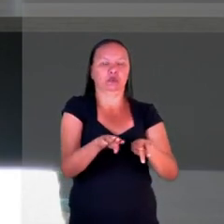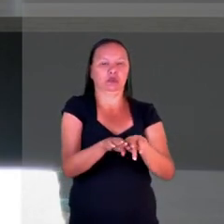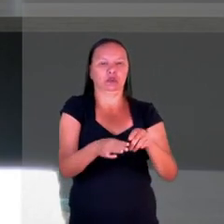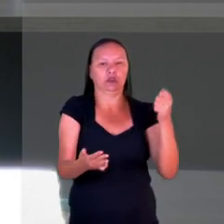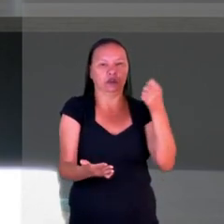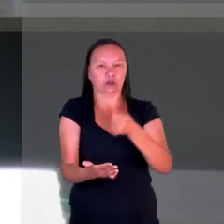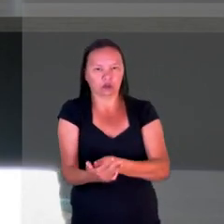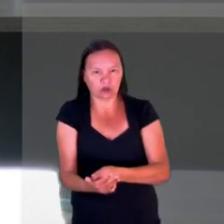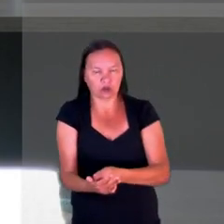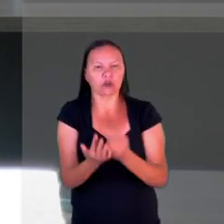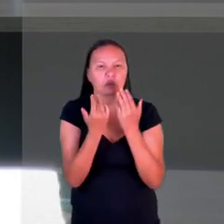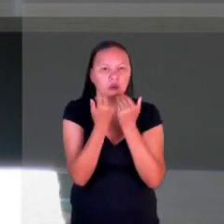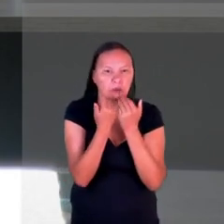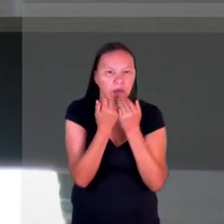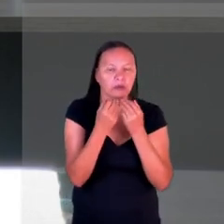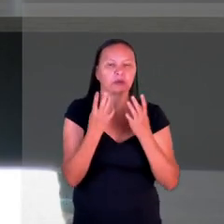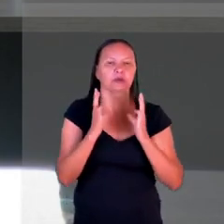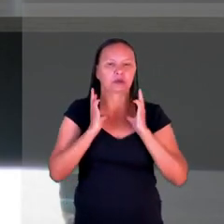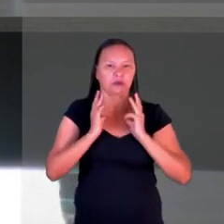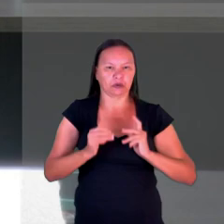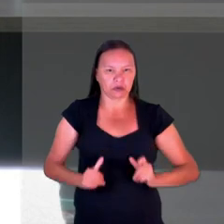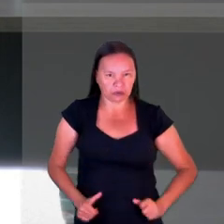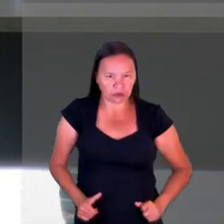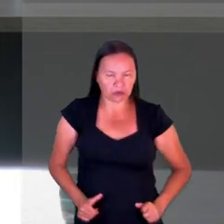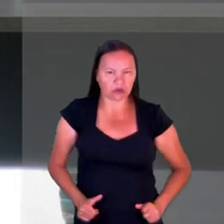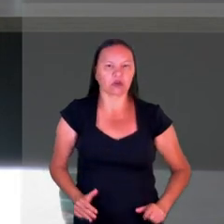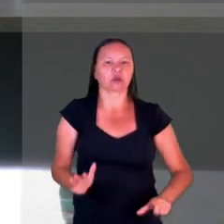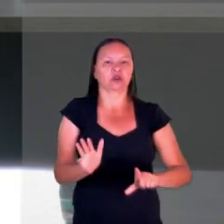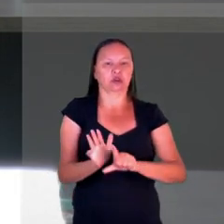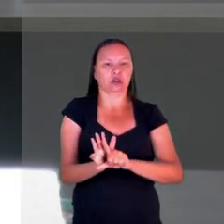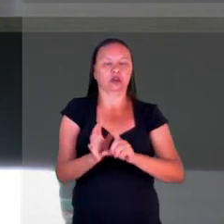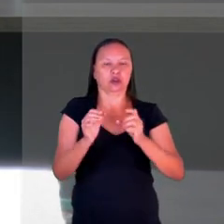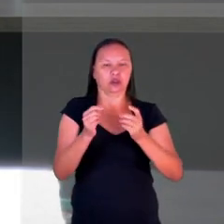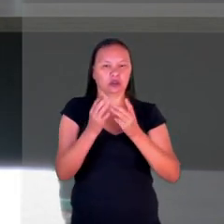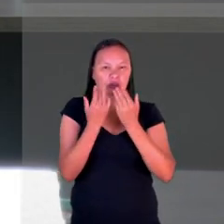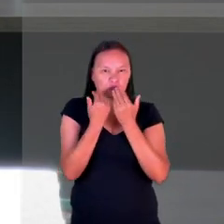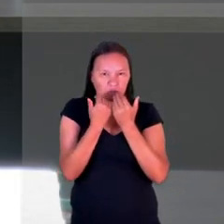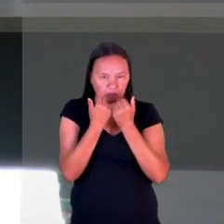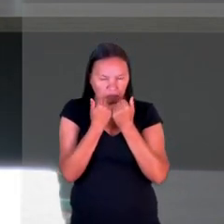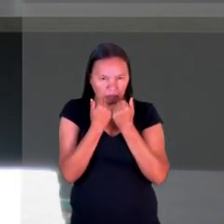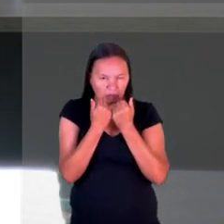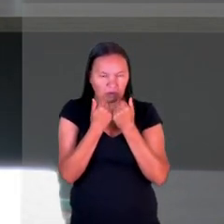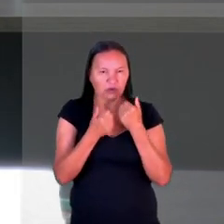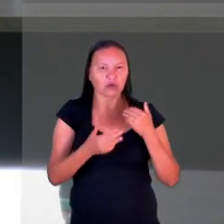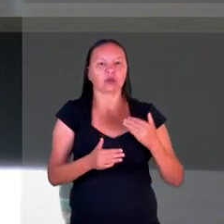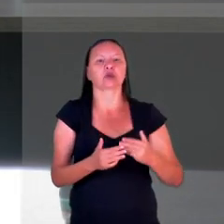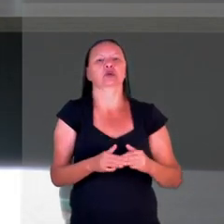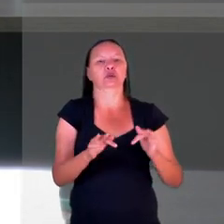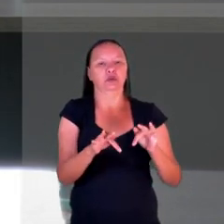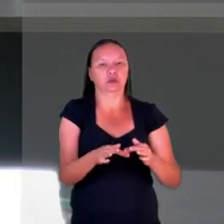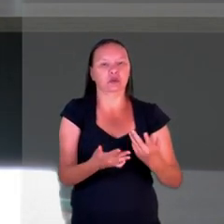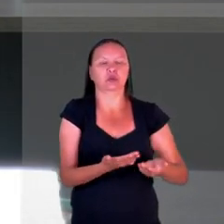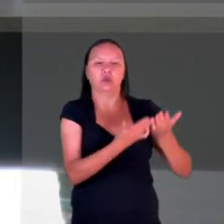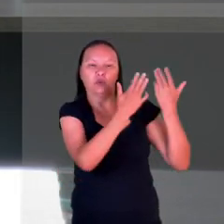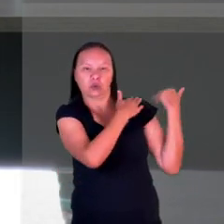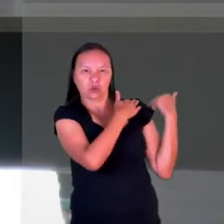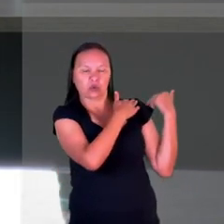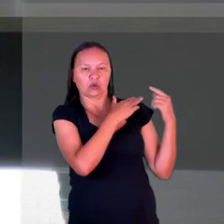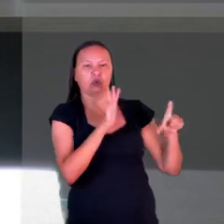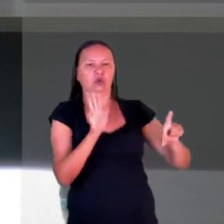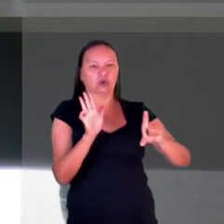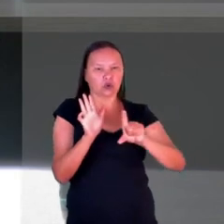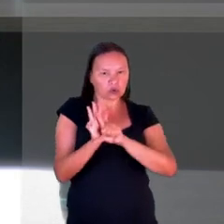direito humano à alimentação em que o sistema judiciário é o garante último desse direito porque a sua